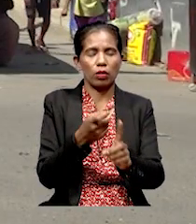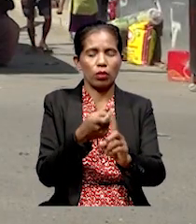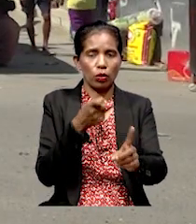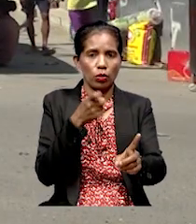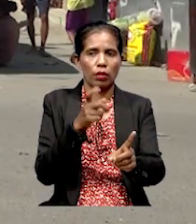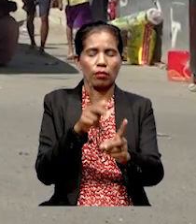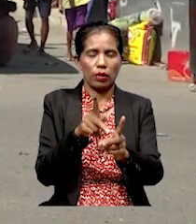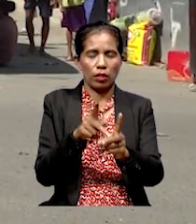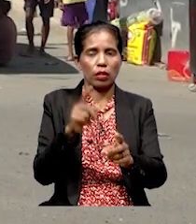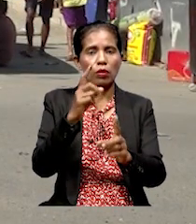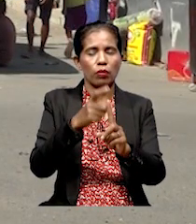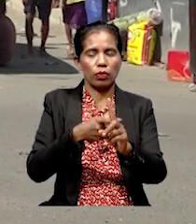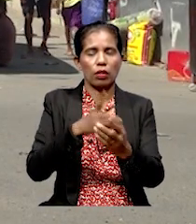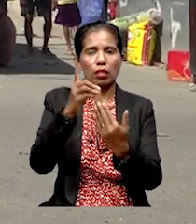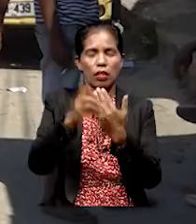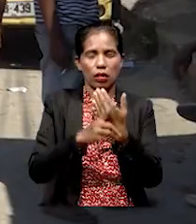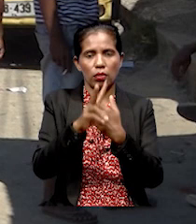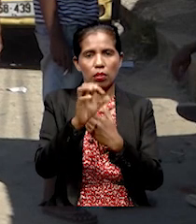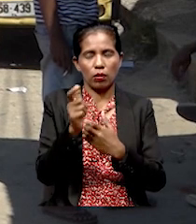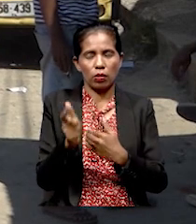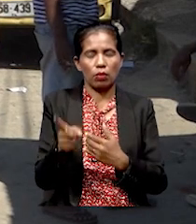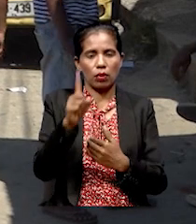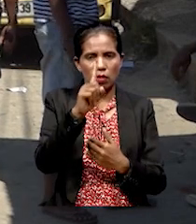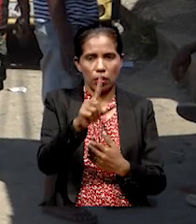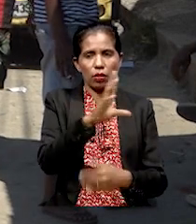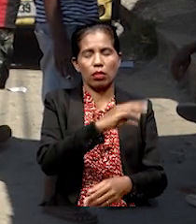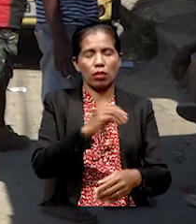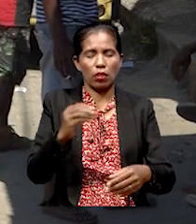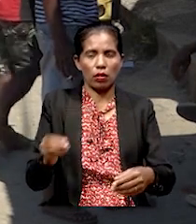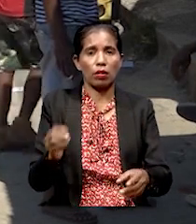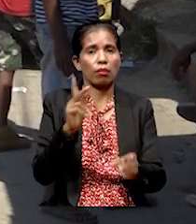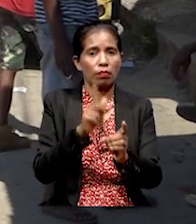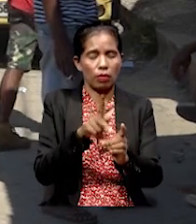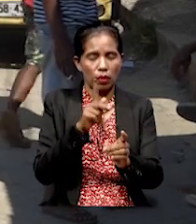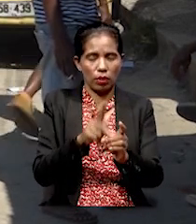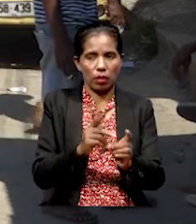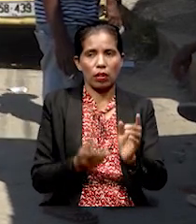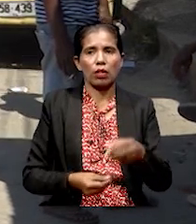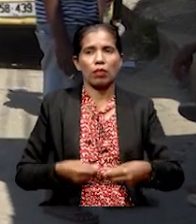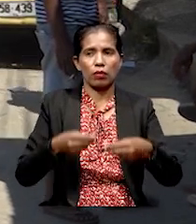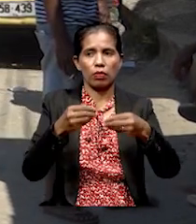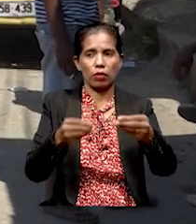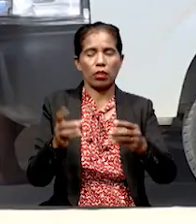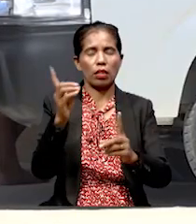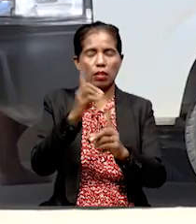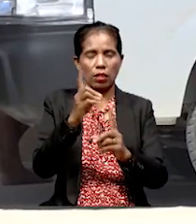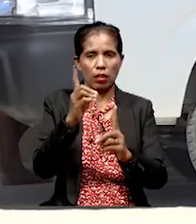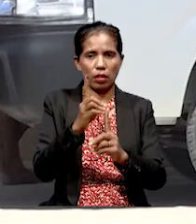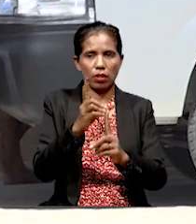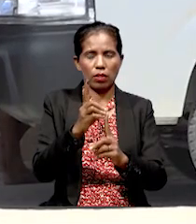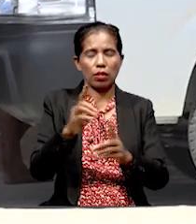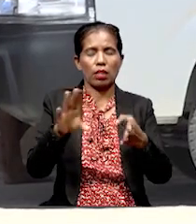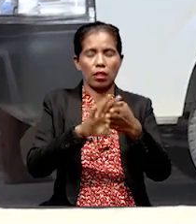combustível e a fulan dezembro ri rua nulo recebida no folim combustível nebe aplica e a data emissão